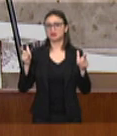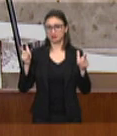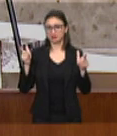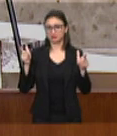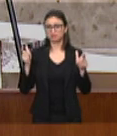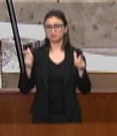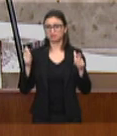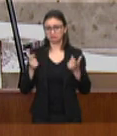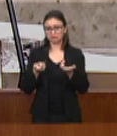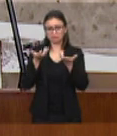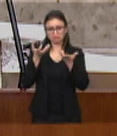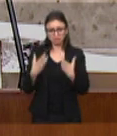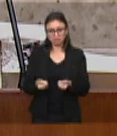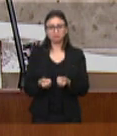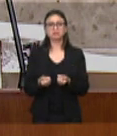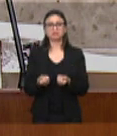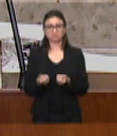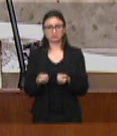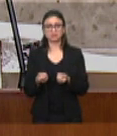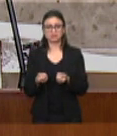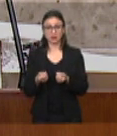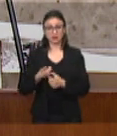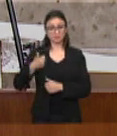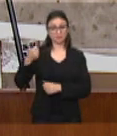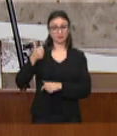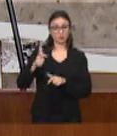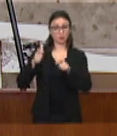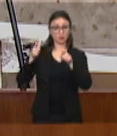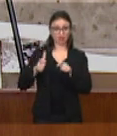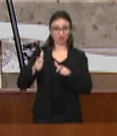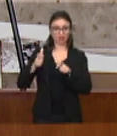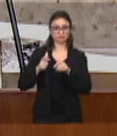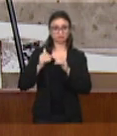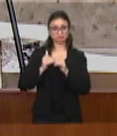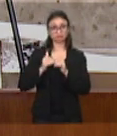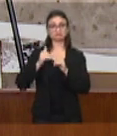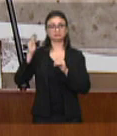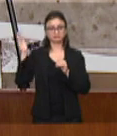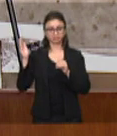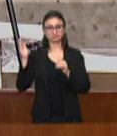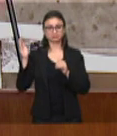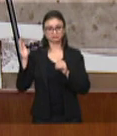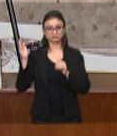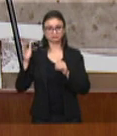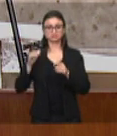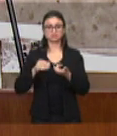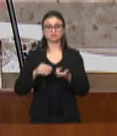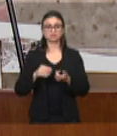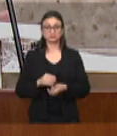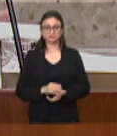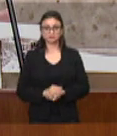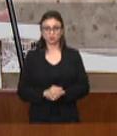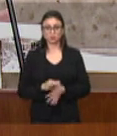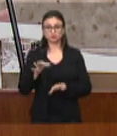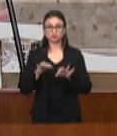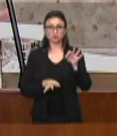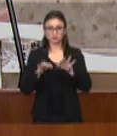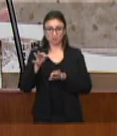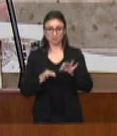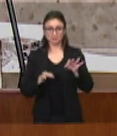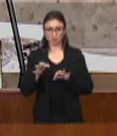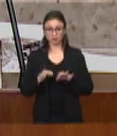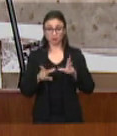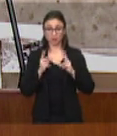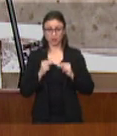conheceu em parte. Em primeiro lugar, por unanimidade, converteu a apreciação do pleito de medida cautelar em julgamento de